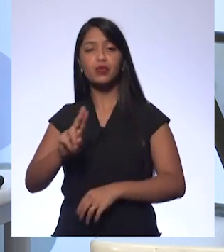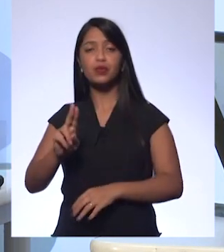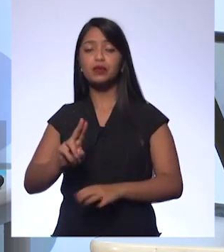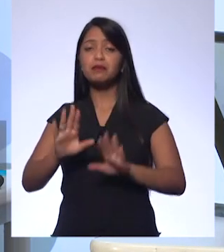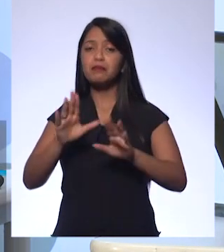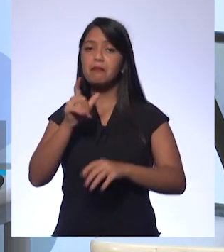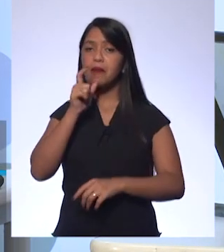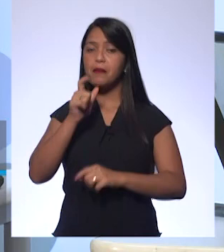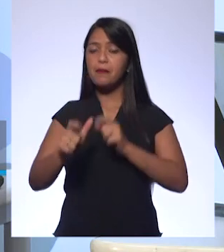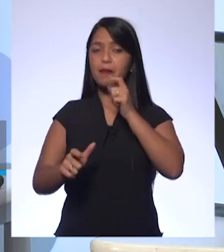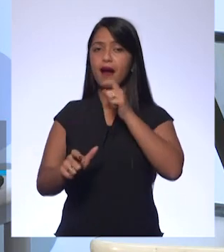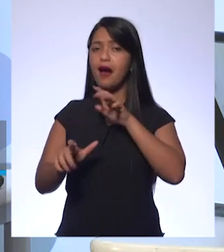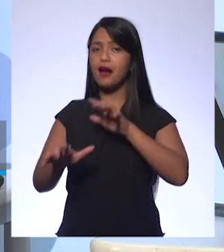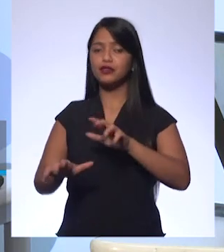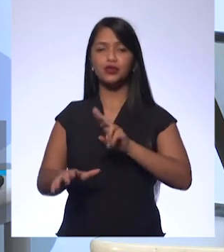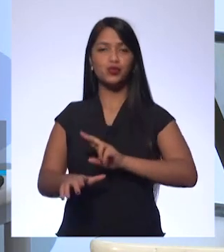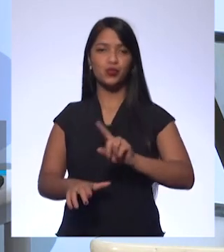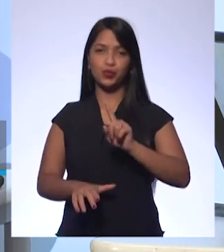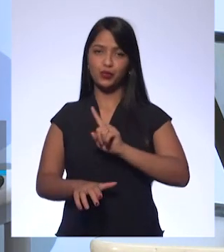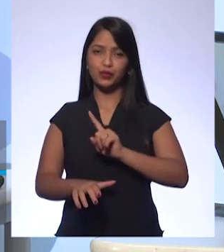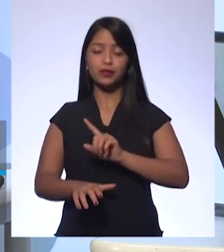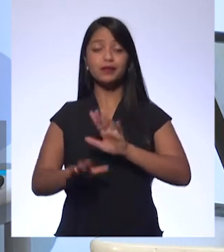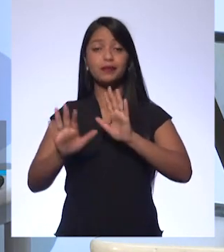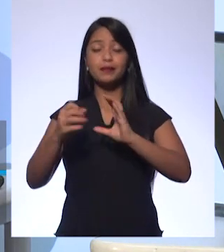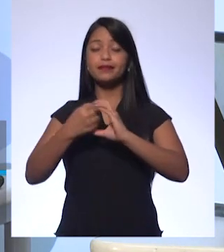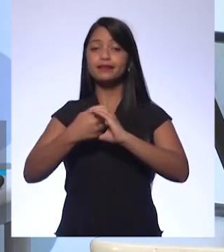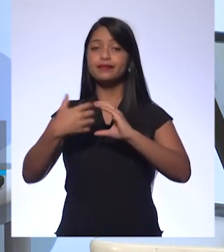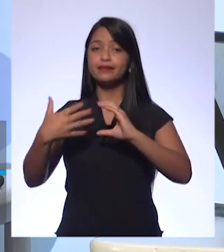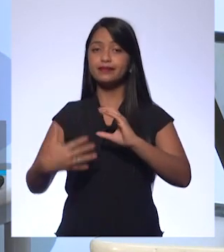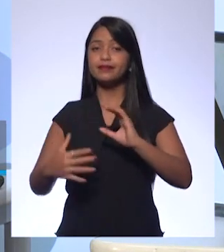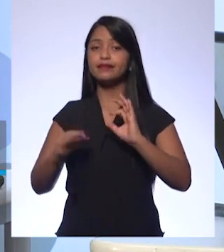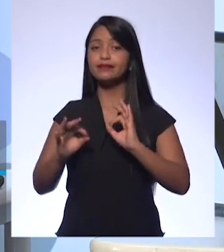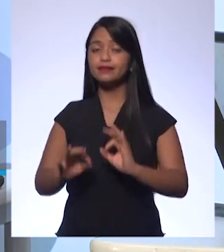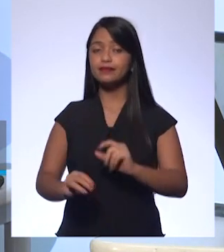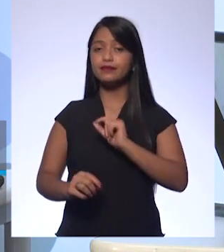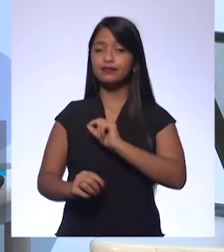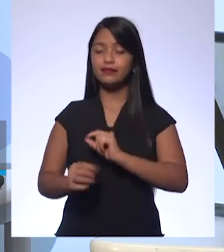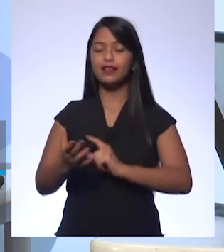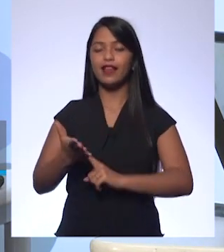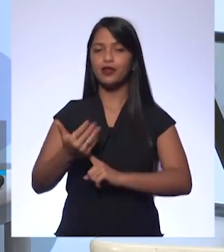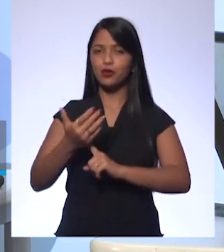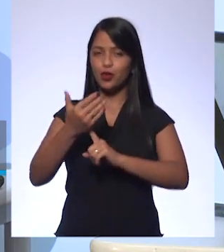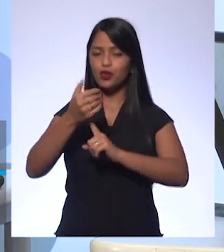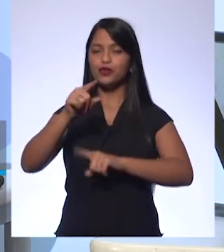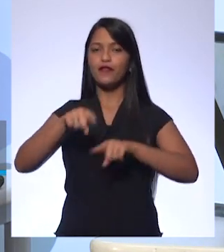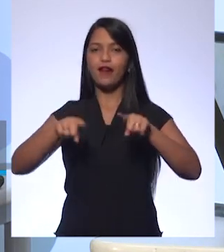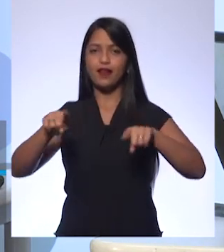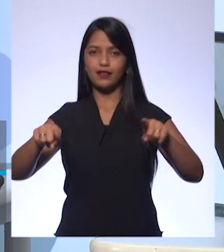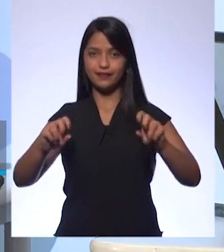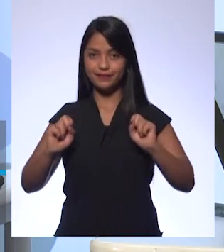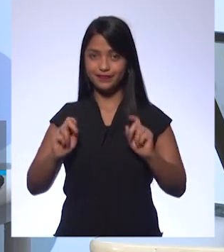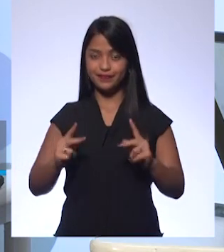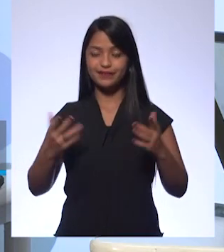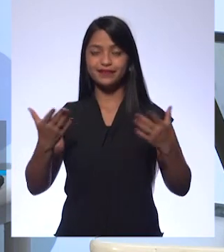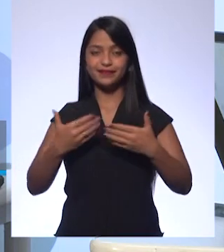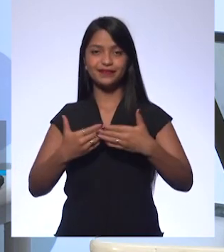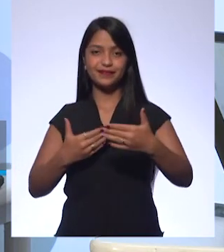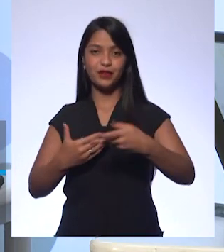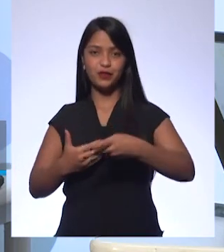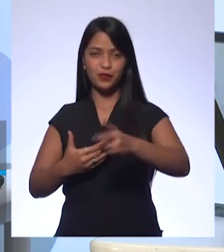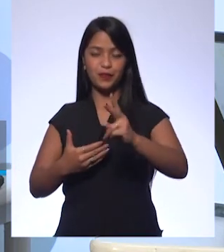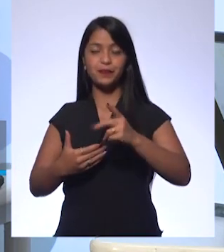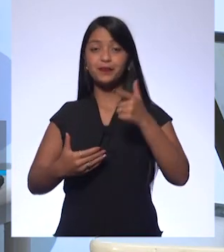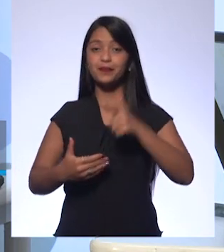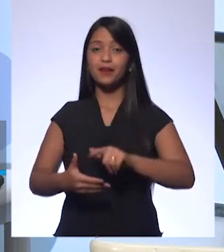essas palavras, né? Mas é sim característica da questão tecnológica. Aí, prosseguindo. Ainda mais